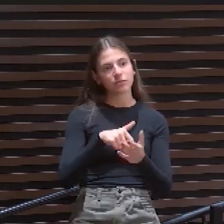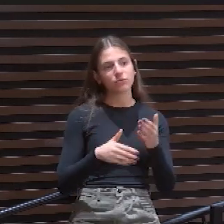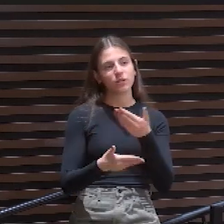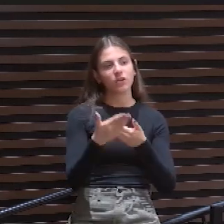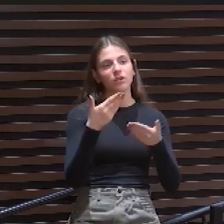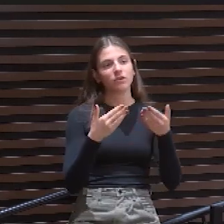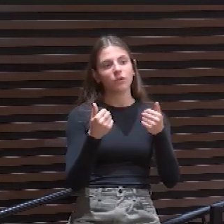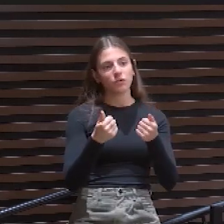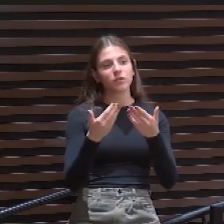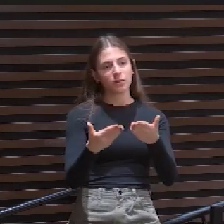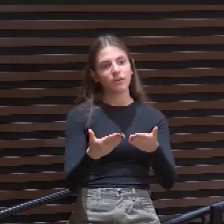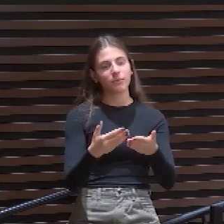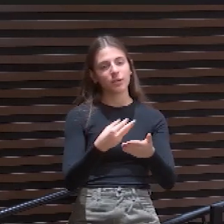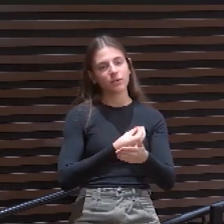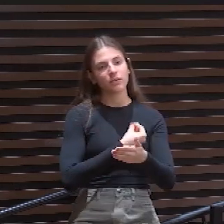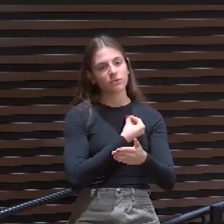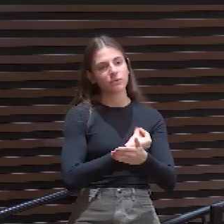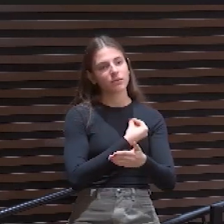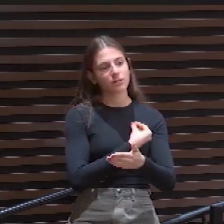desse vida.